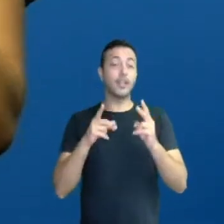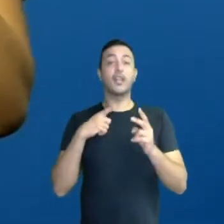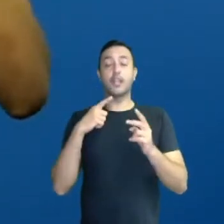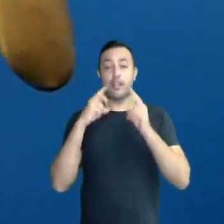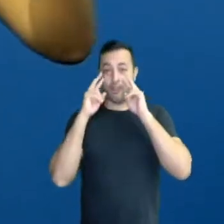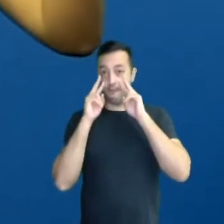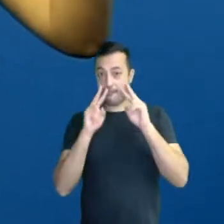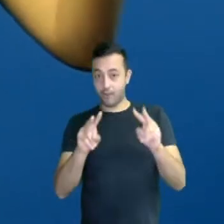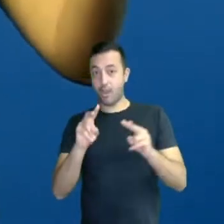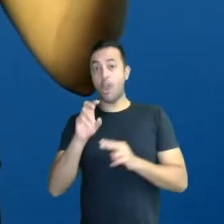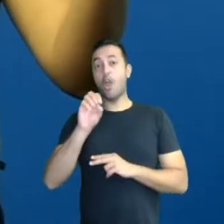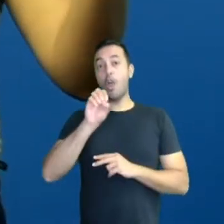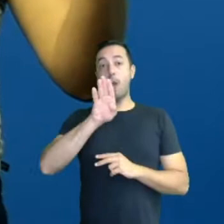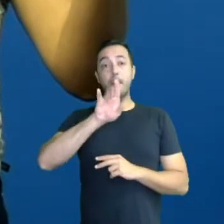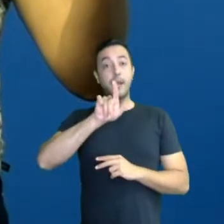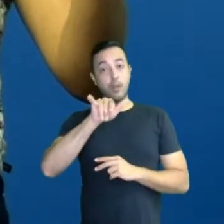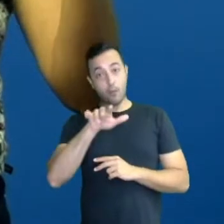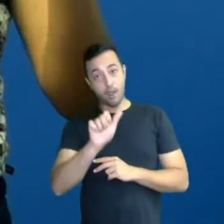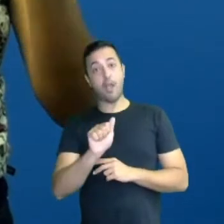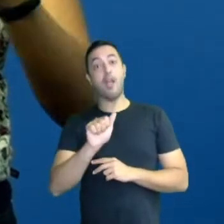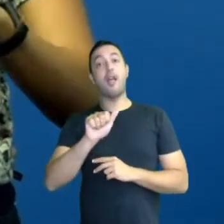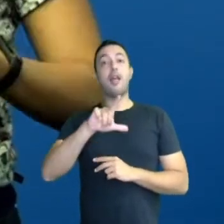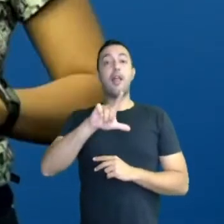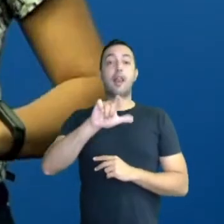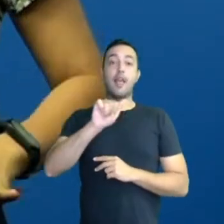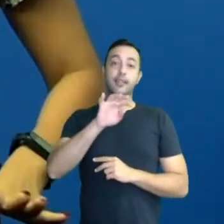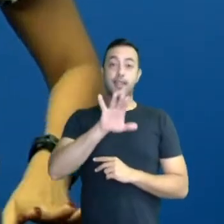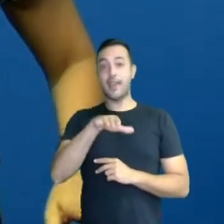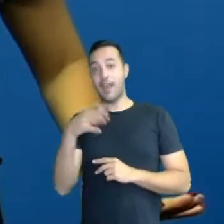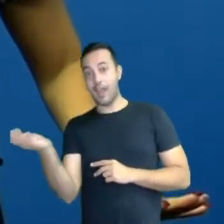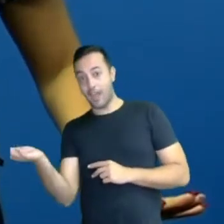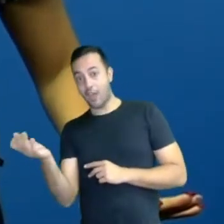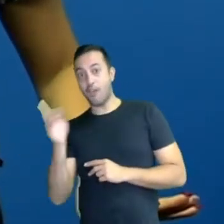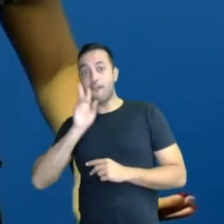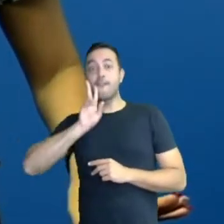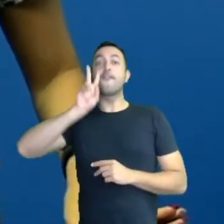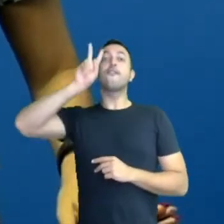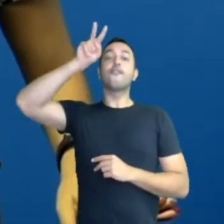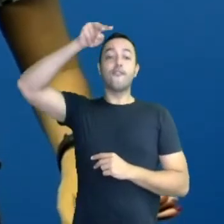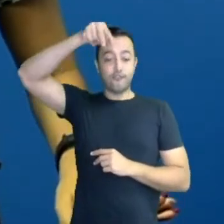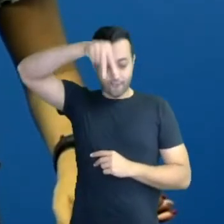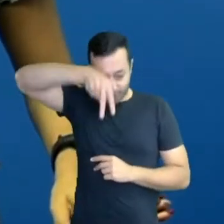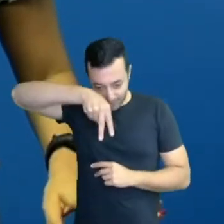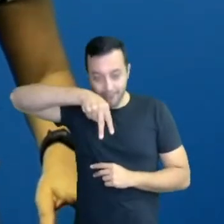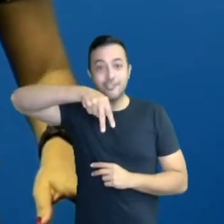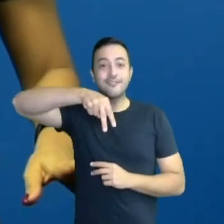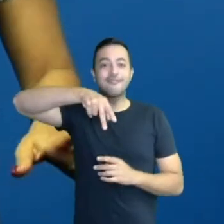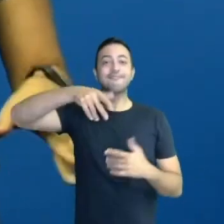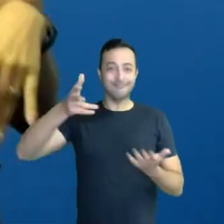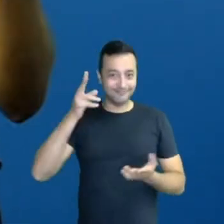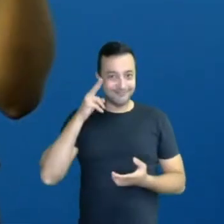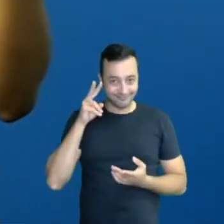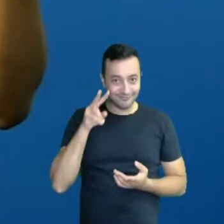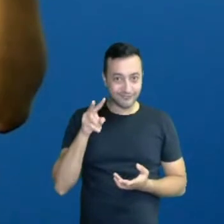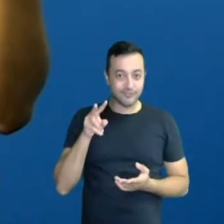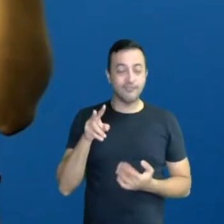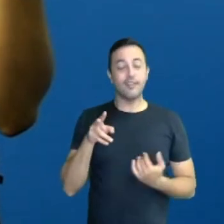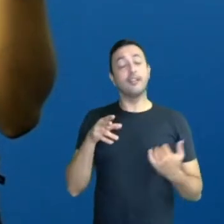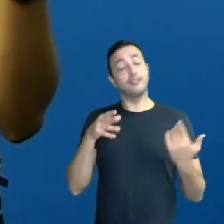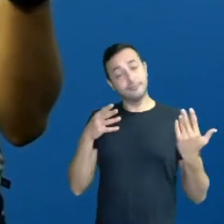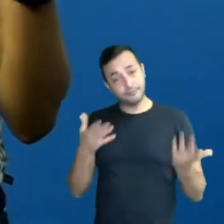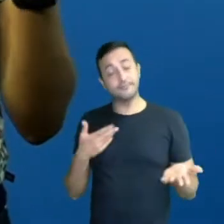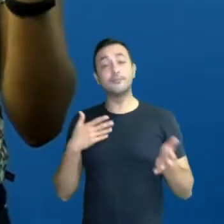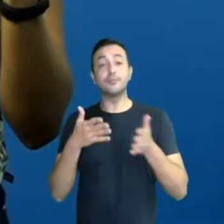oblíqua, visão lateral, visão vista de cima. Lembra? Até que eu pedi